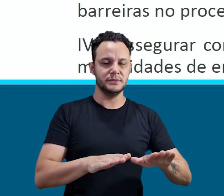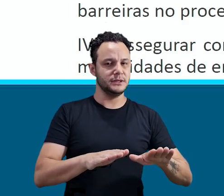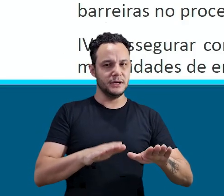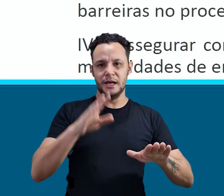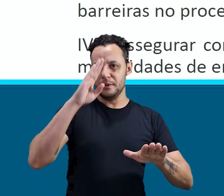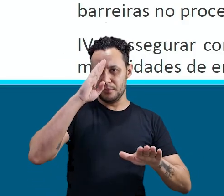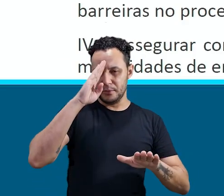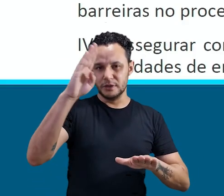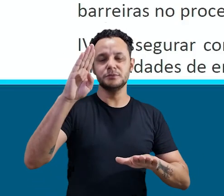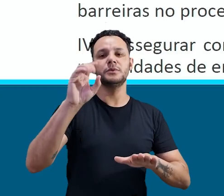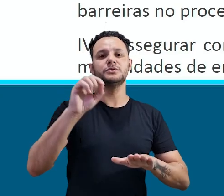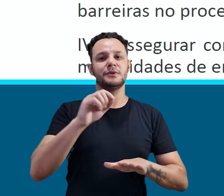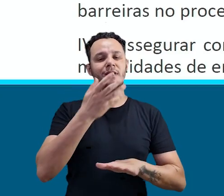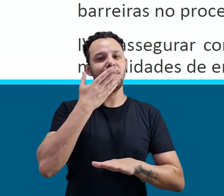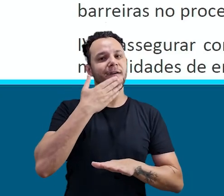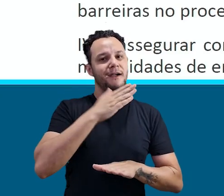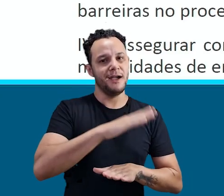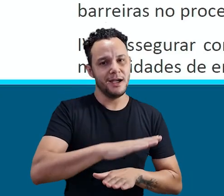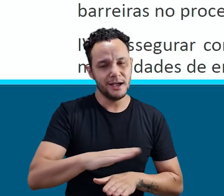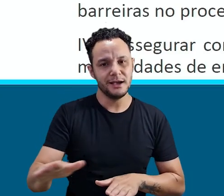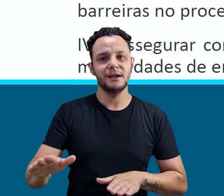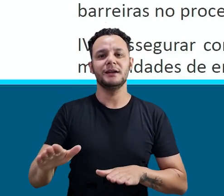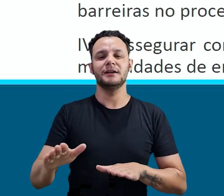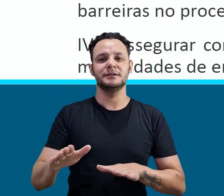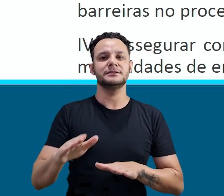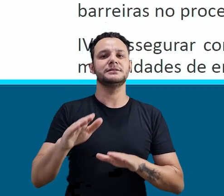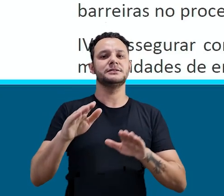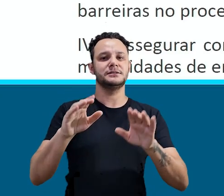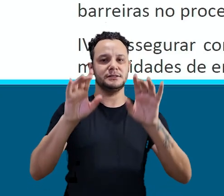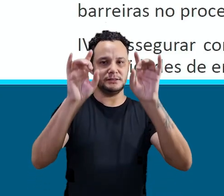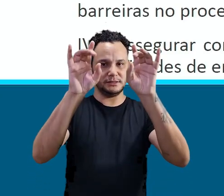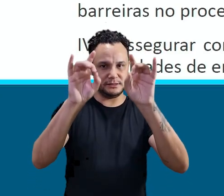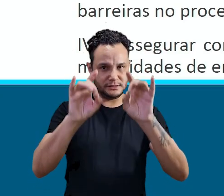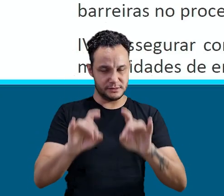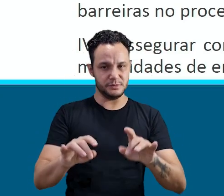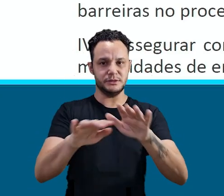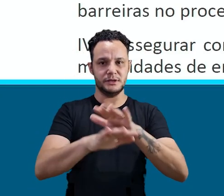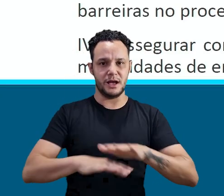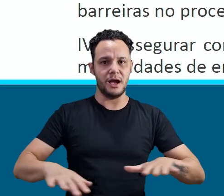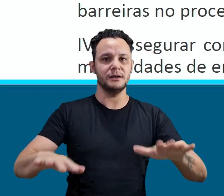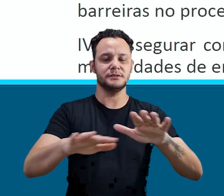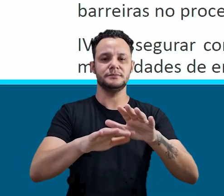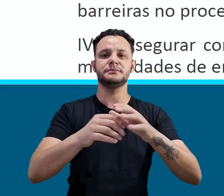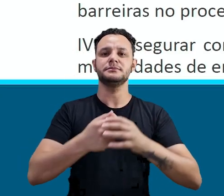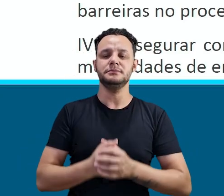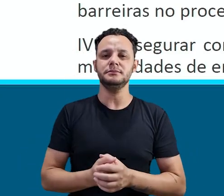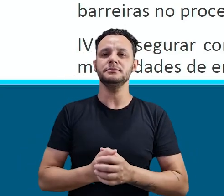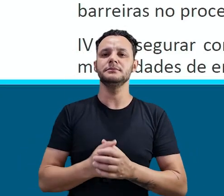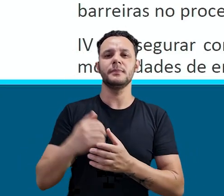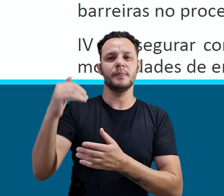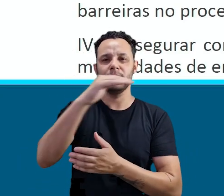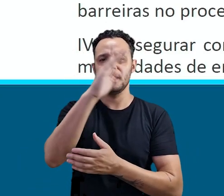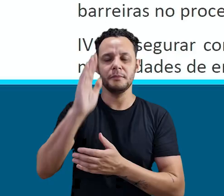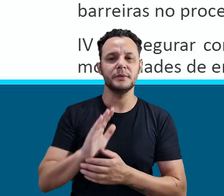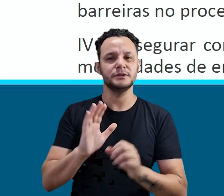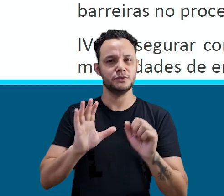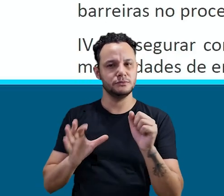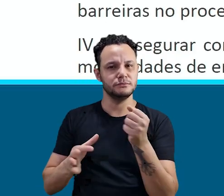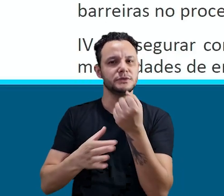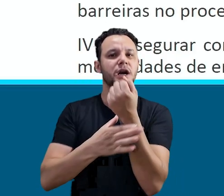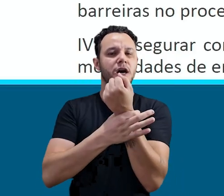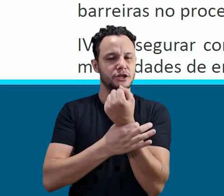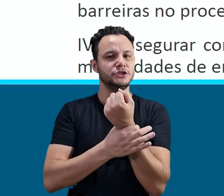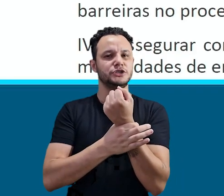aprendizagem, inclusive as crianças com necessidades educacionais especiais. A gente tem garantido acesso no Brasil,